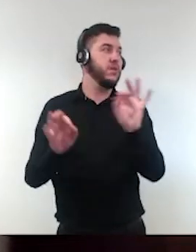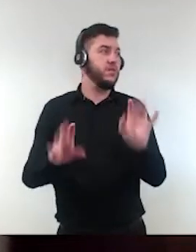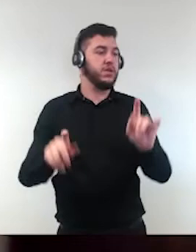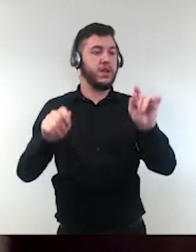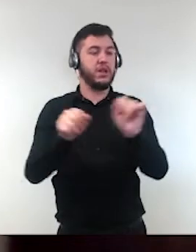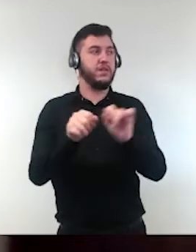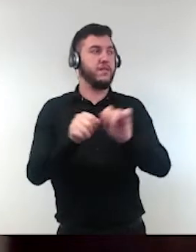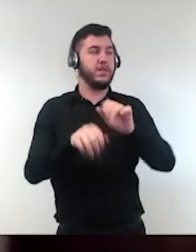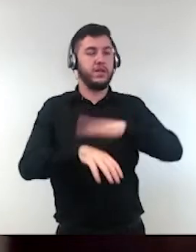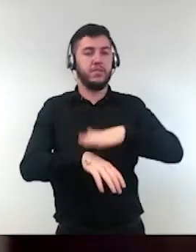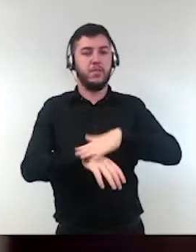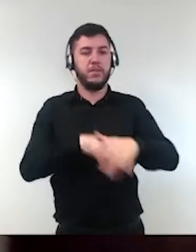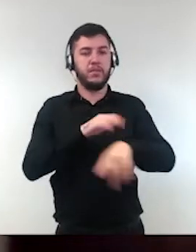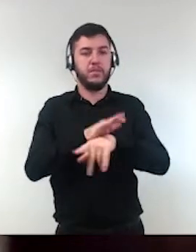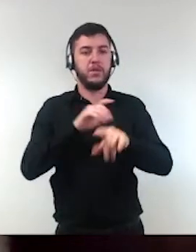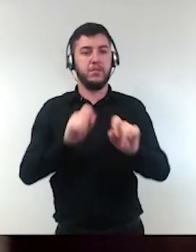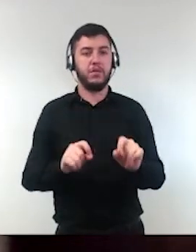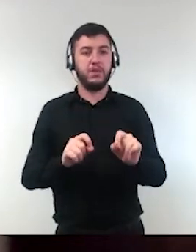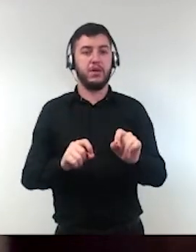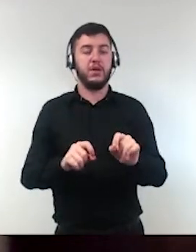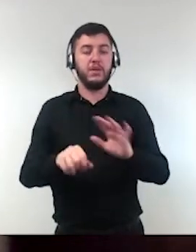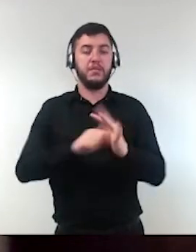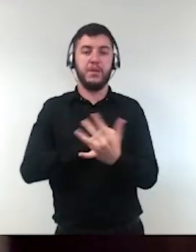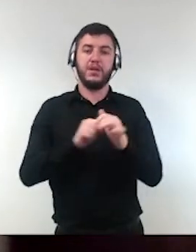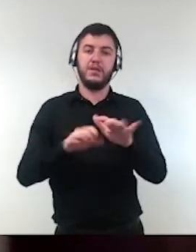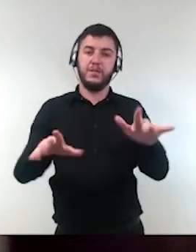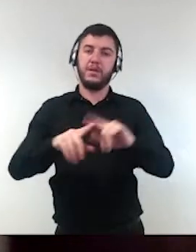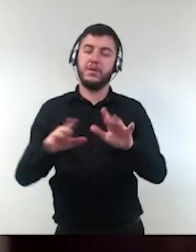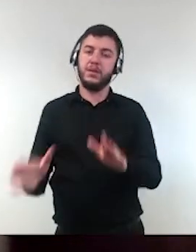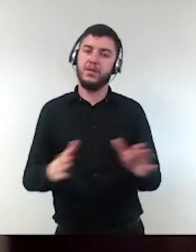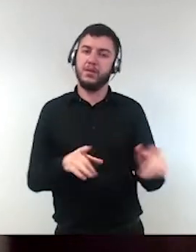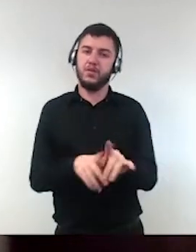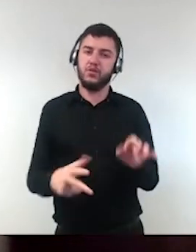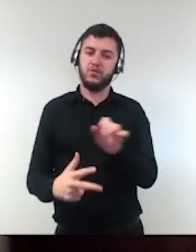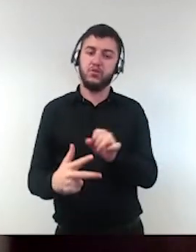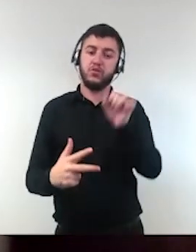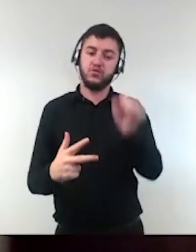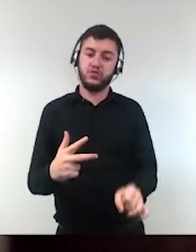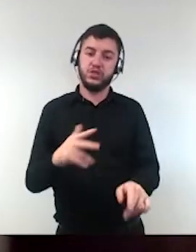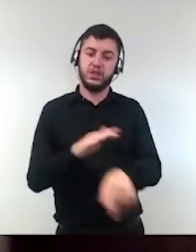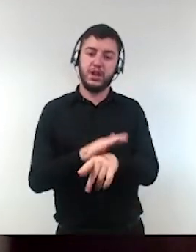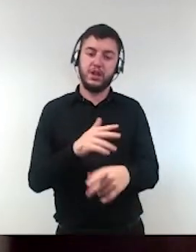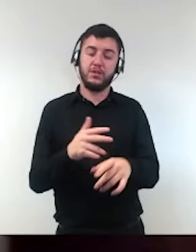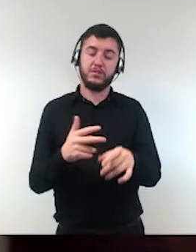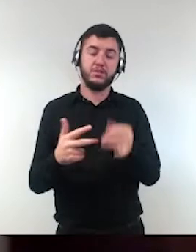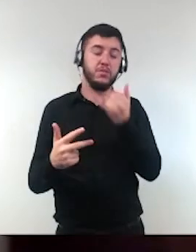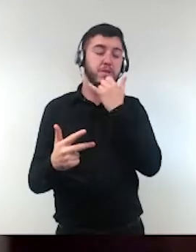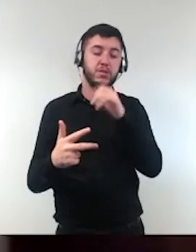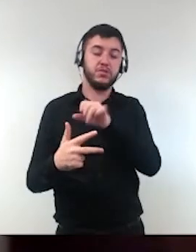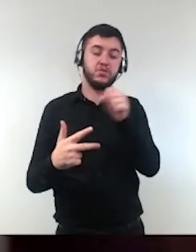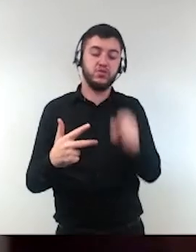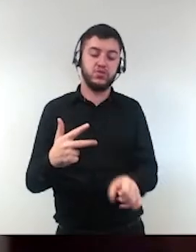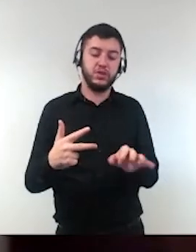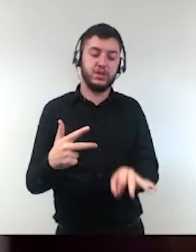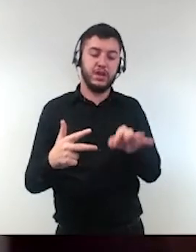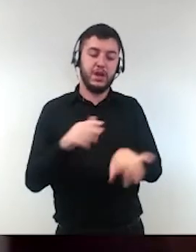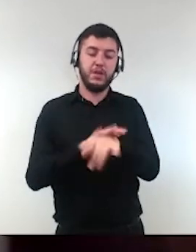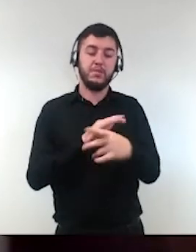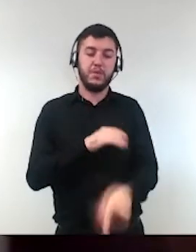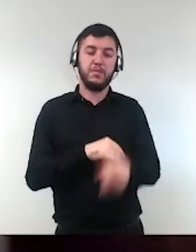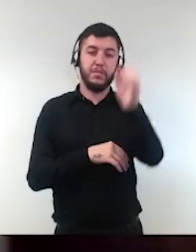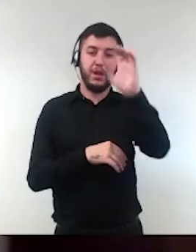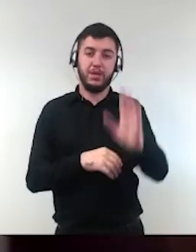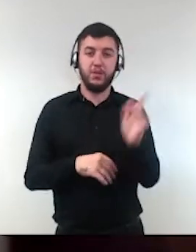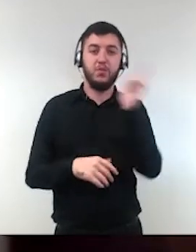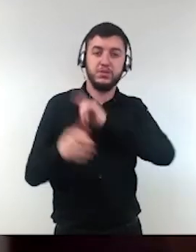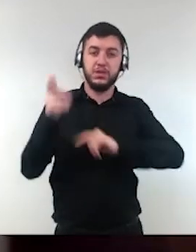judiciário brasileiro, ao contrário, e todos duvidavam dessa capacidade, conseguiu fazer tudo isso. Quais os